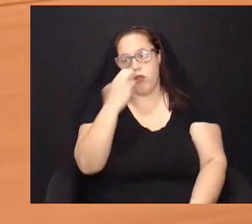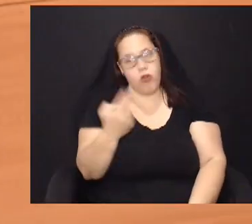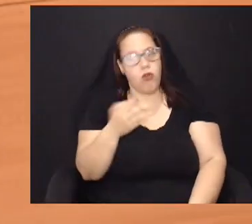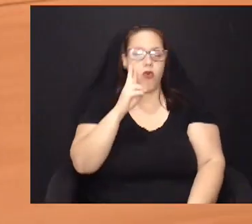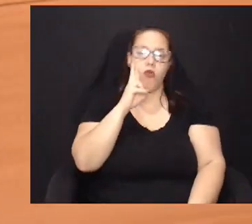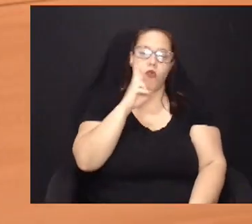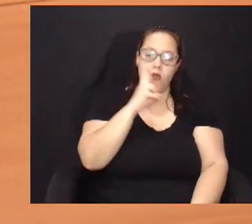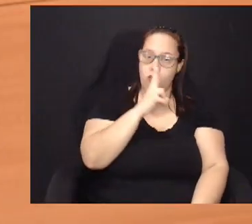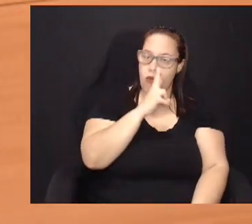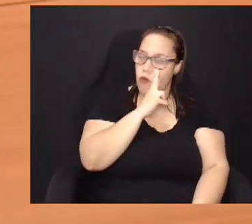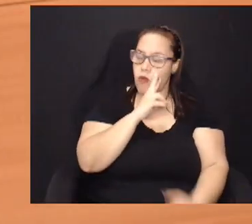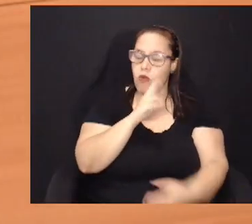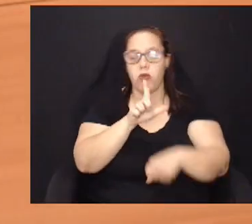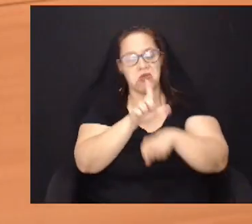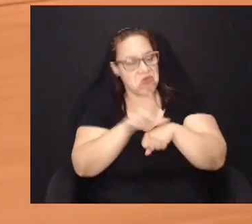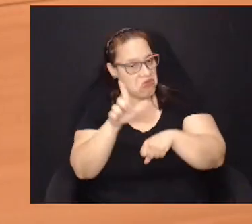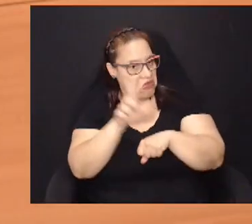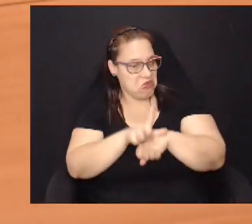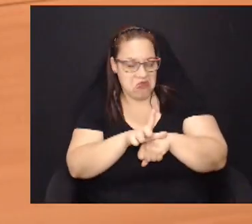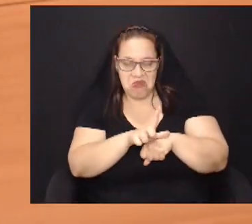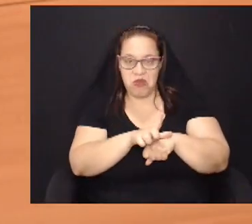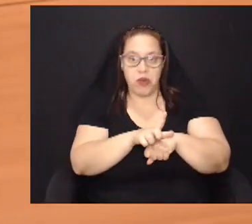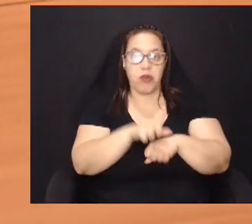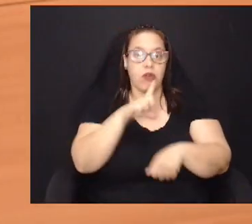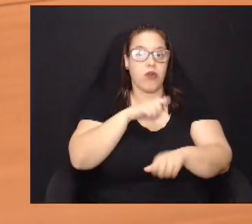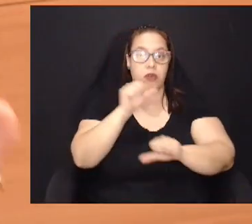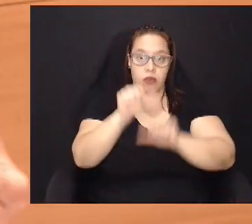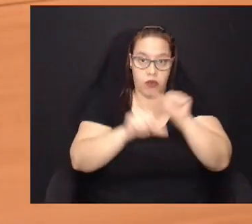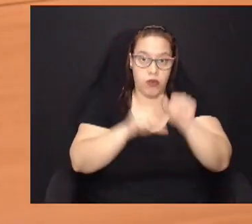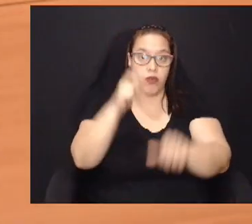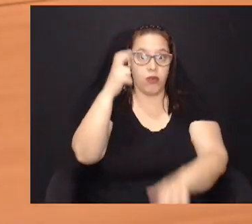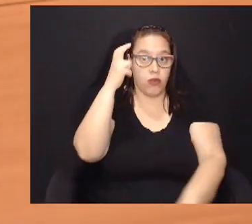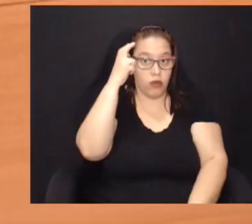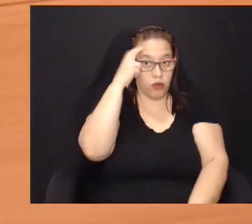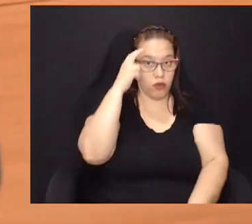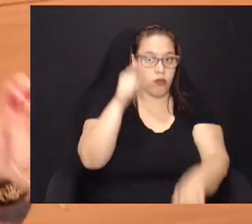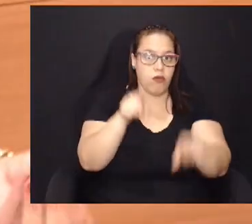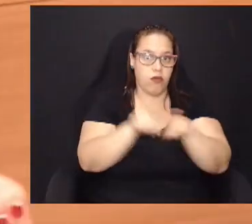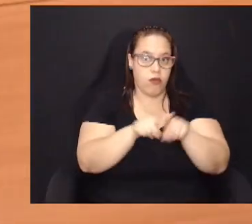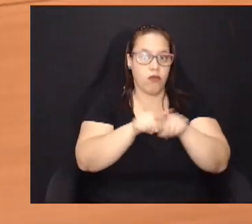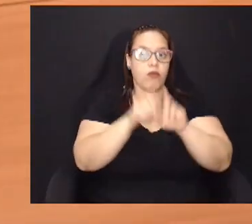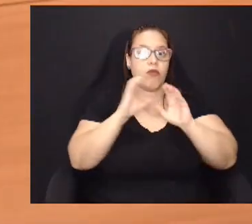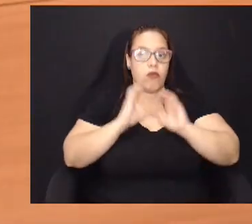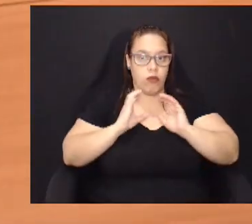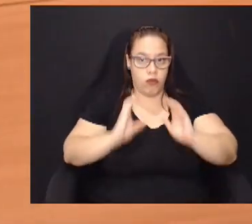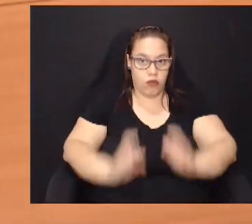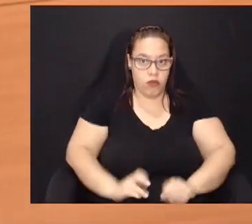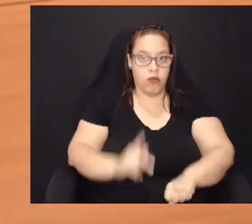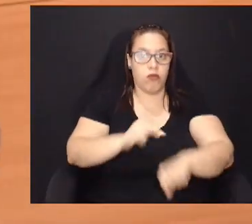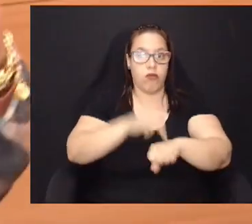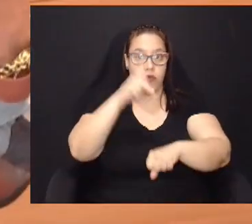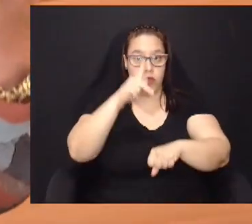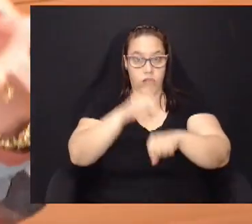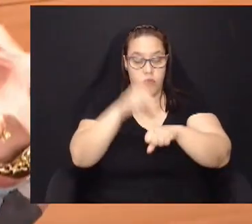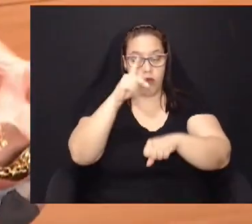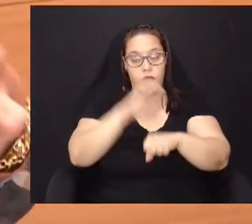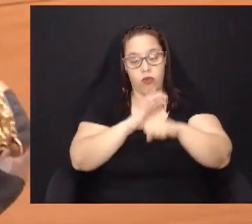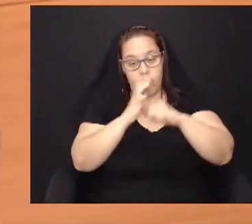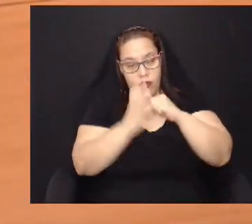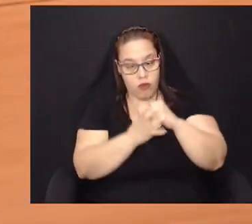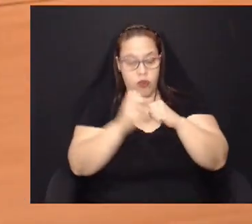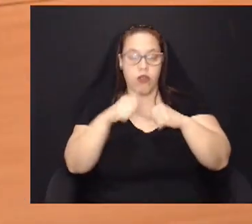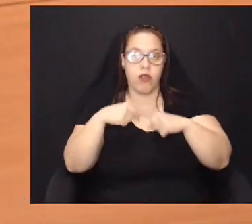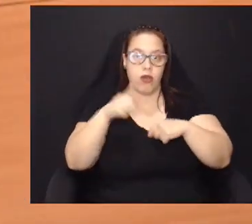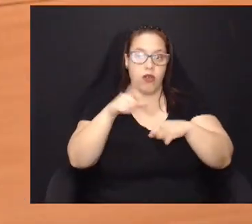atividades comerciais. A gente está tendo uma mudança cultural também de comportamento pós-pandemia, que as pessoas vão no supermercado